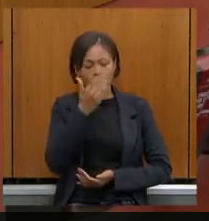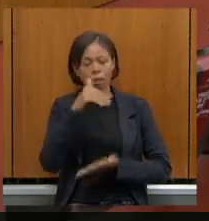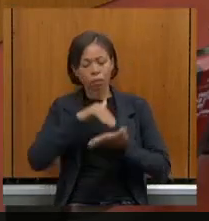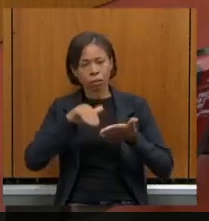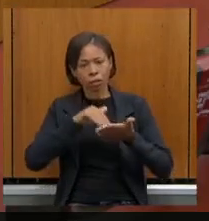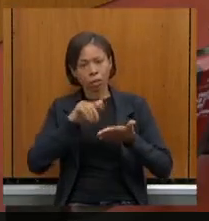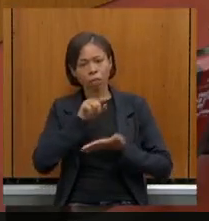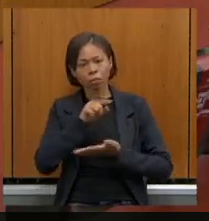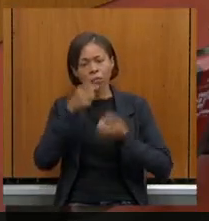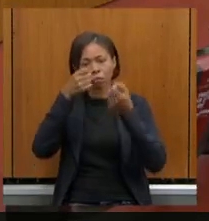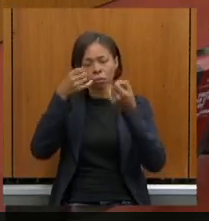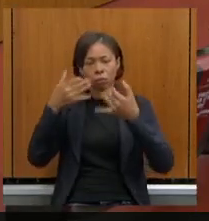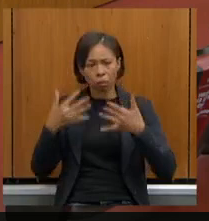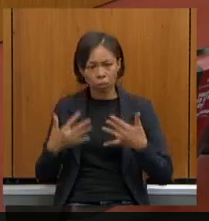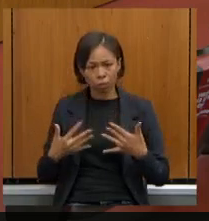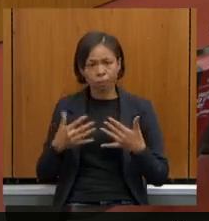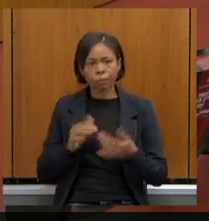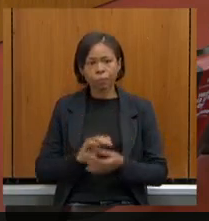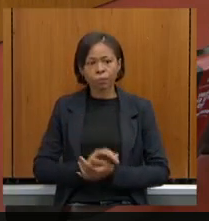pelas palavras